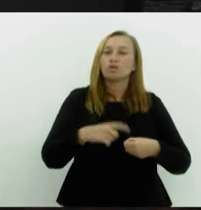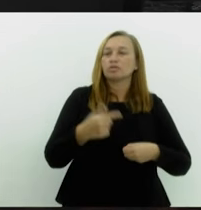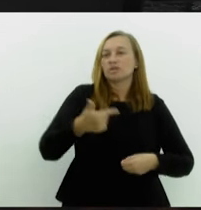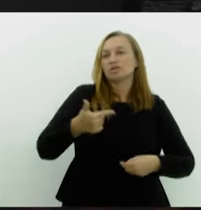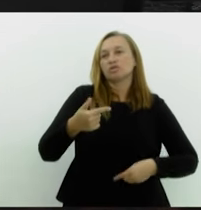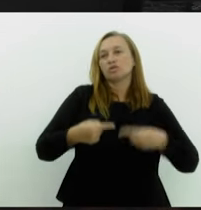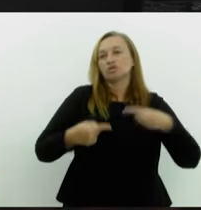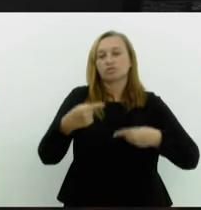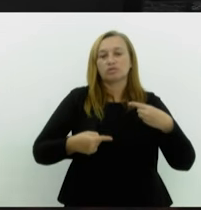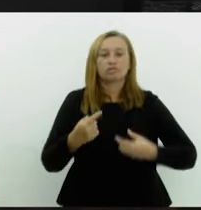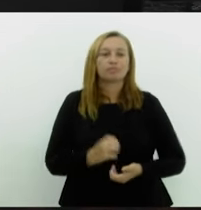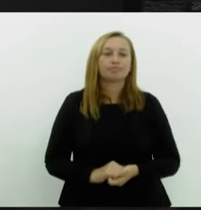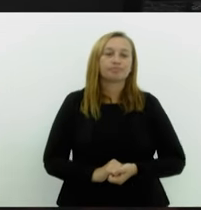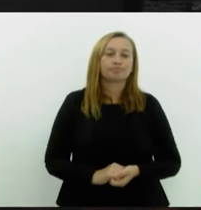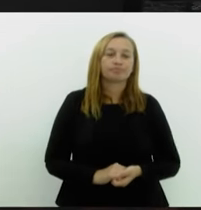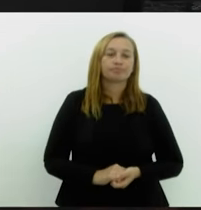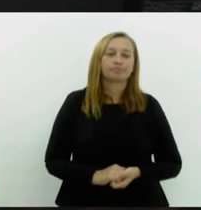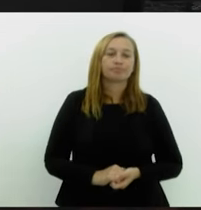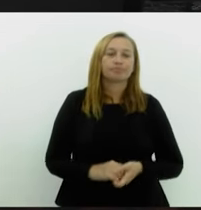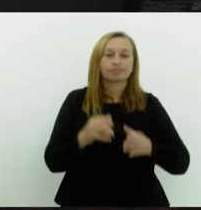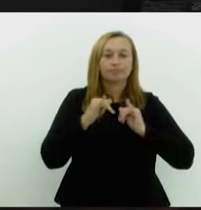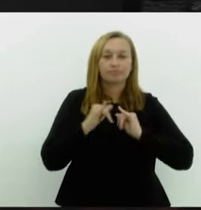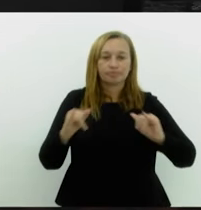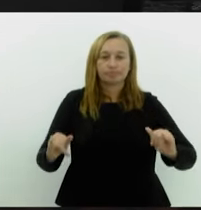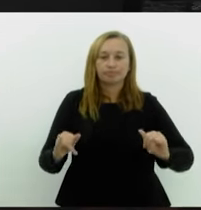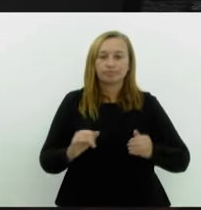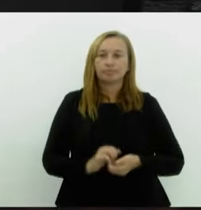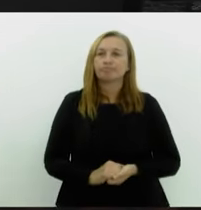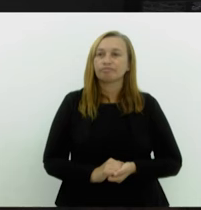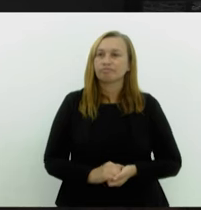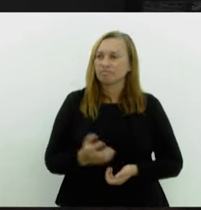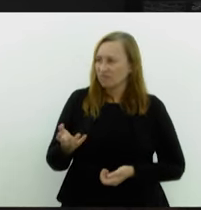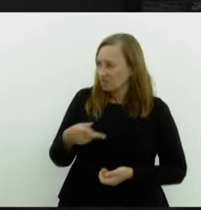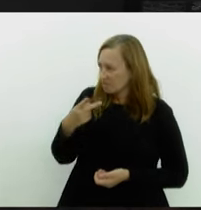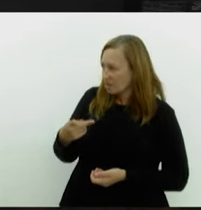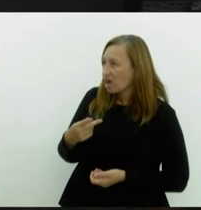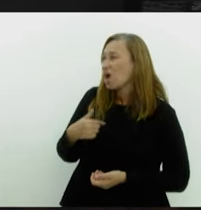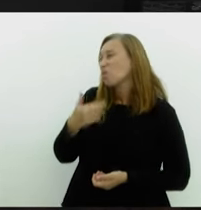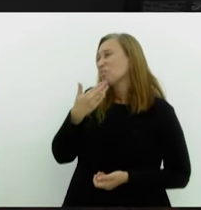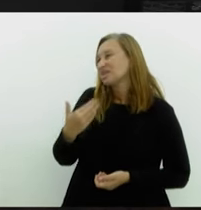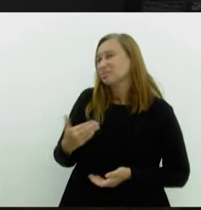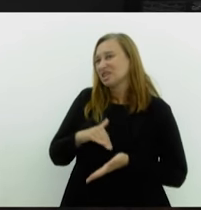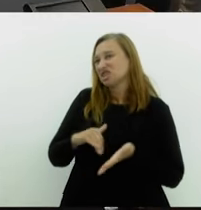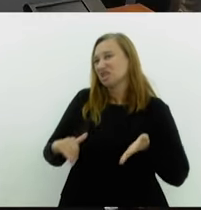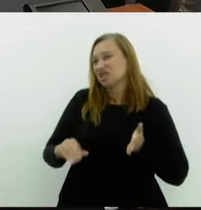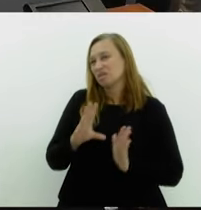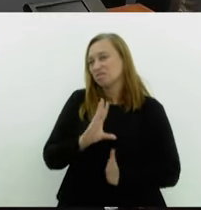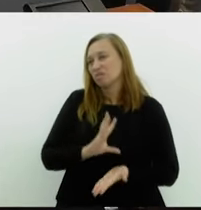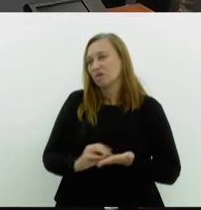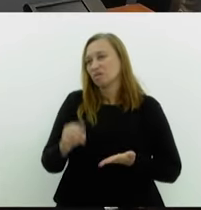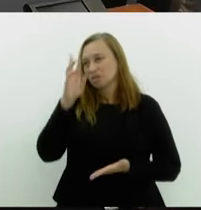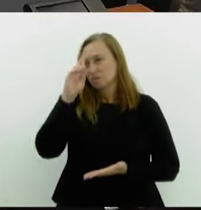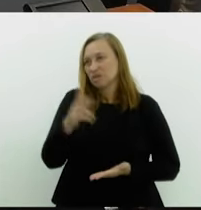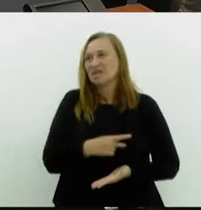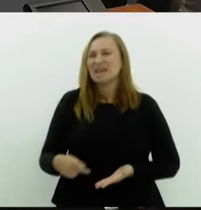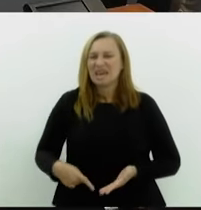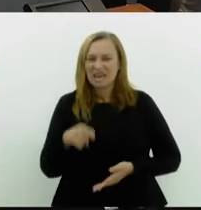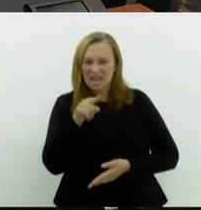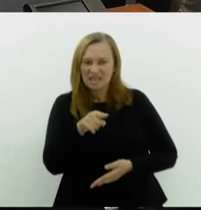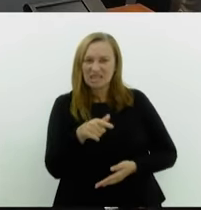segunda discussão. Anuncio. Vai falar? É porque eu vou pedir para retirar de pauta, presidente. Esse agora?